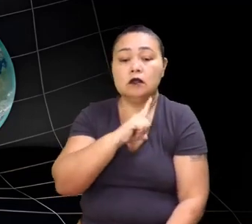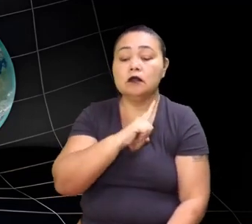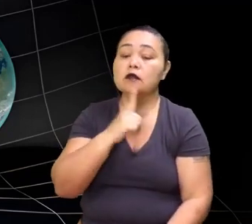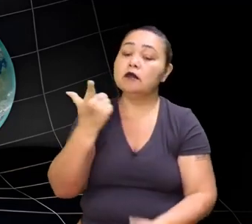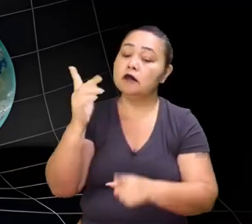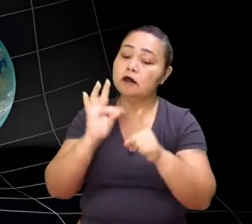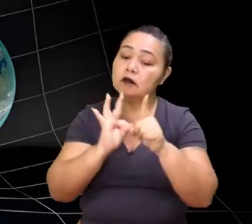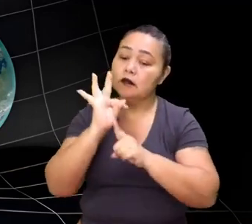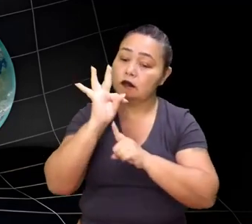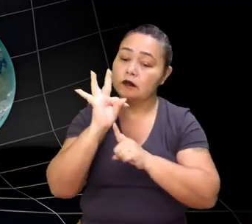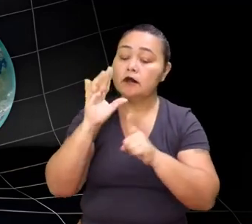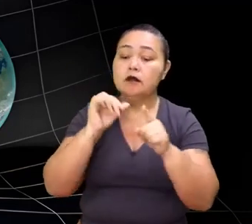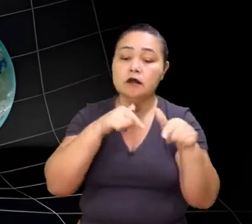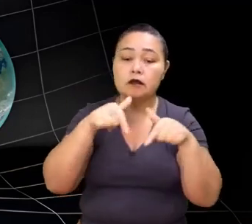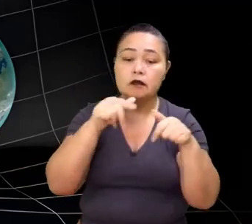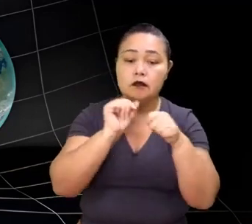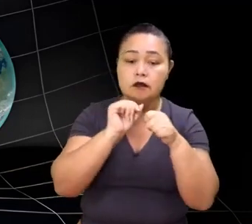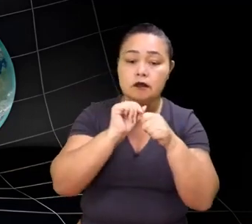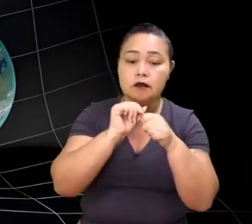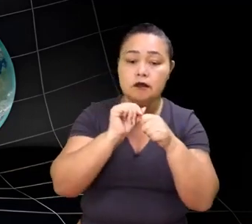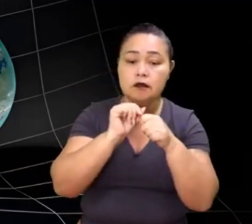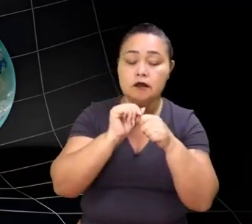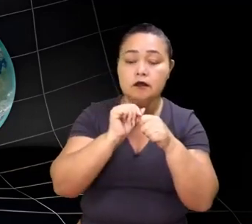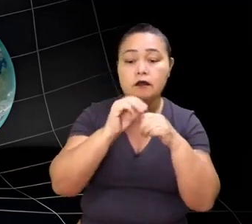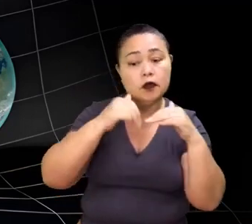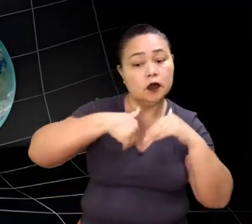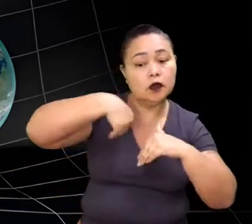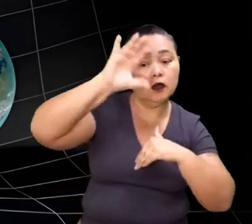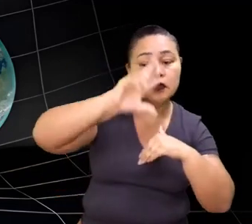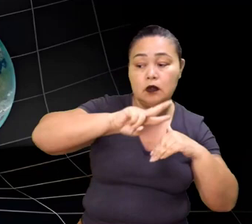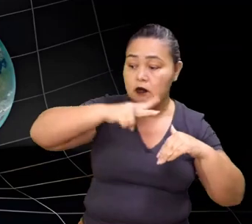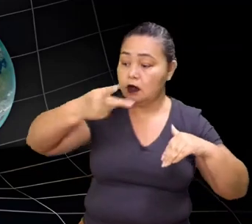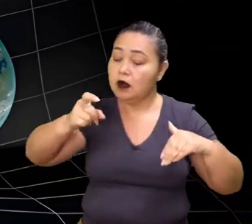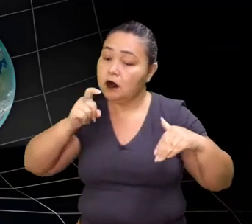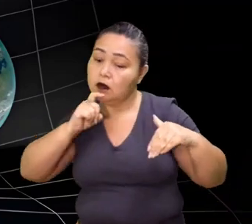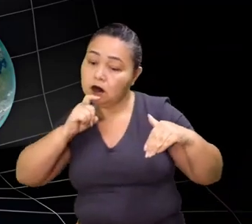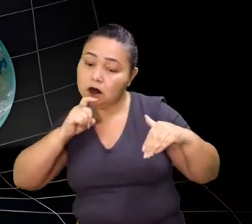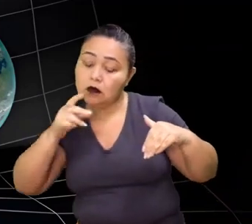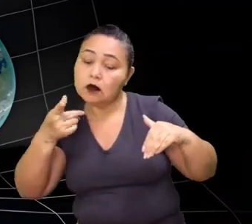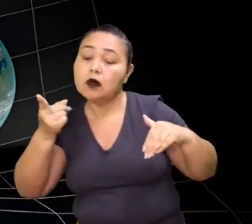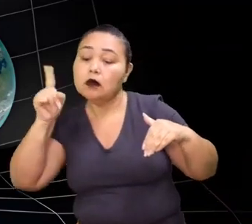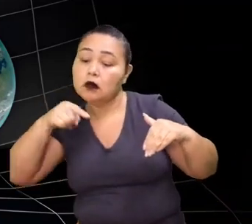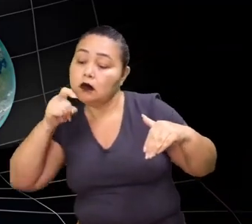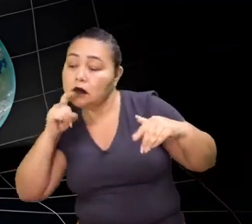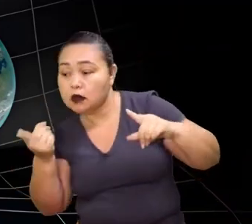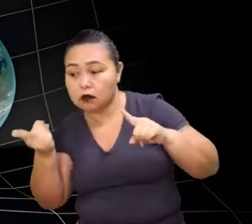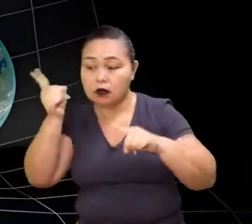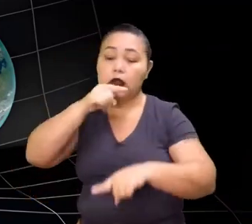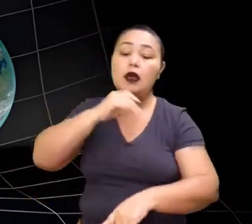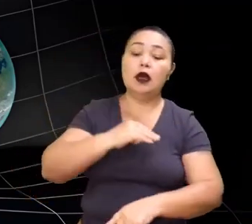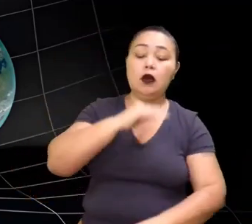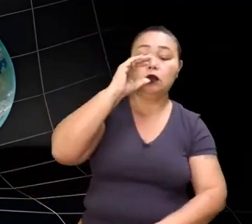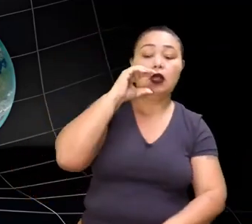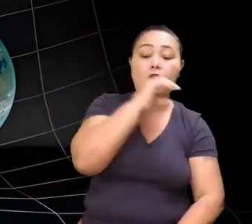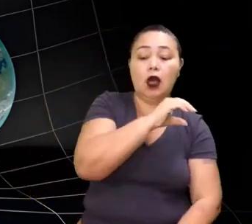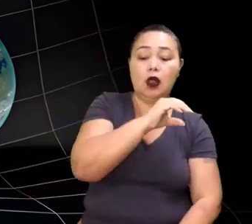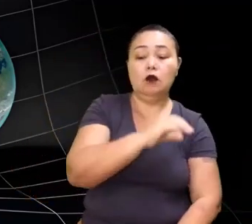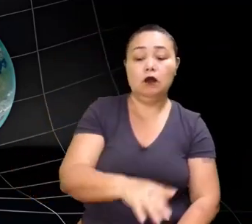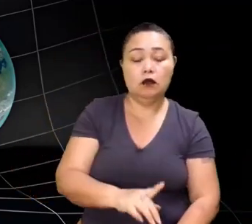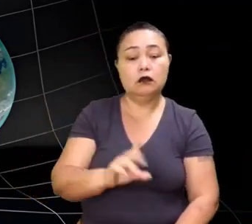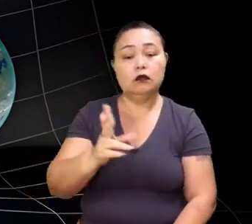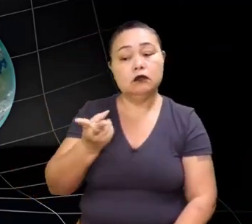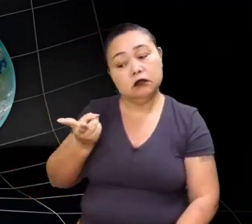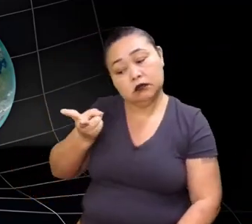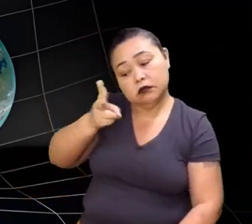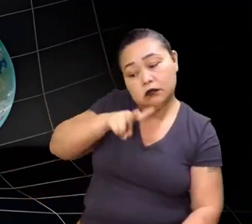trabalho temperatura no caso da alta indo pra fria a máqu frigorífica da fria indo pra alta é